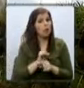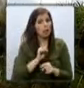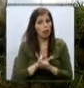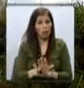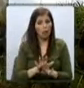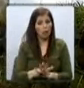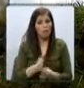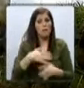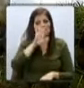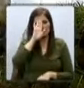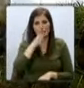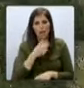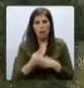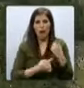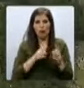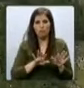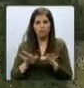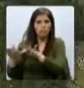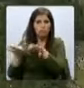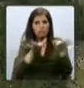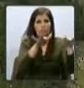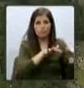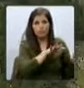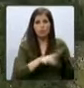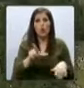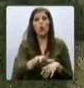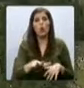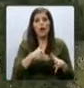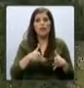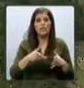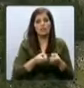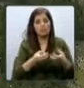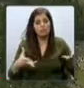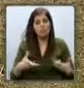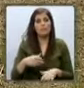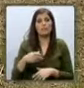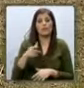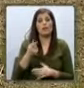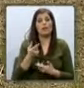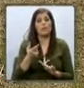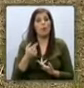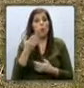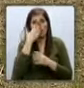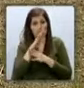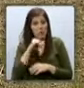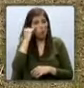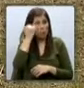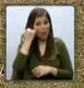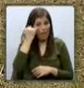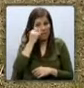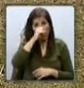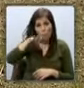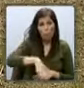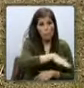embora se saiba que há alguma migração dos locais de reprodução para o icnf o exemplo de Bragança e do parque natural de